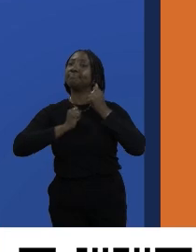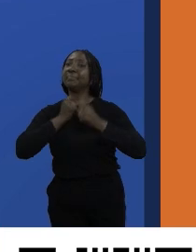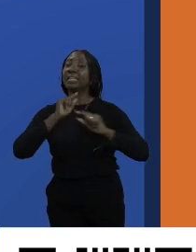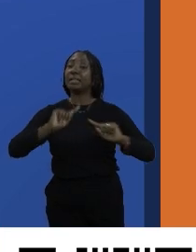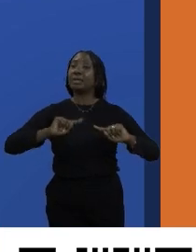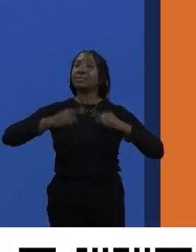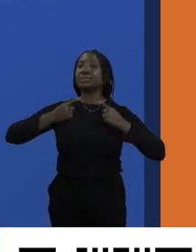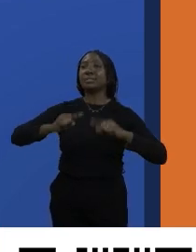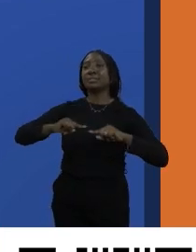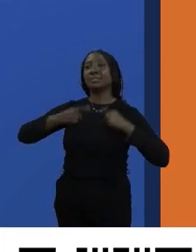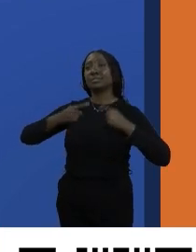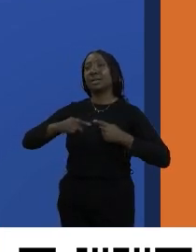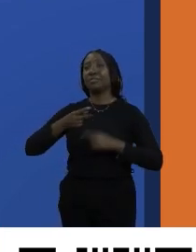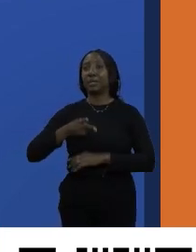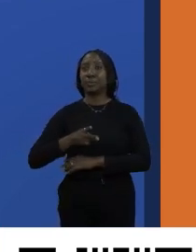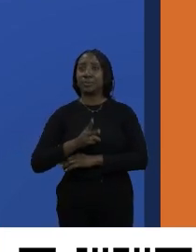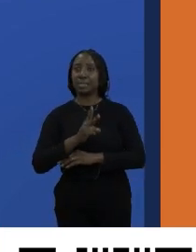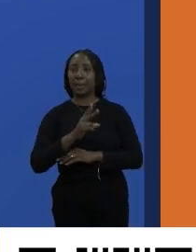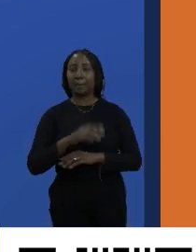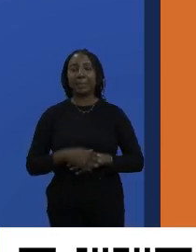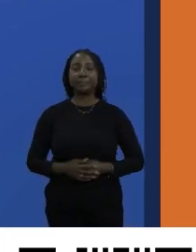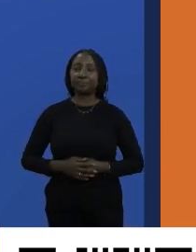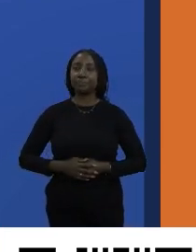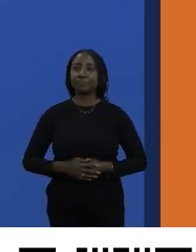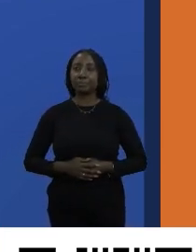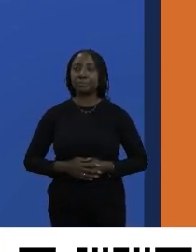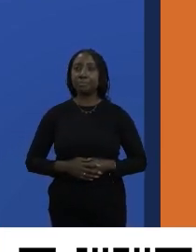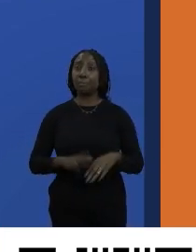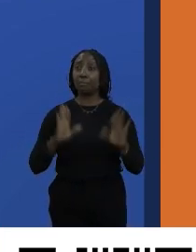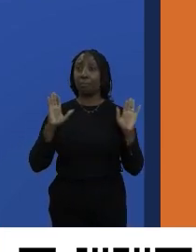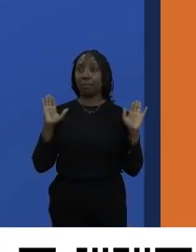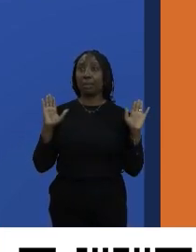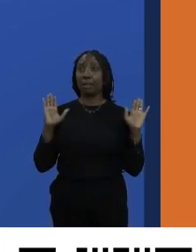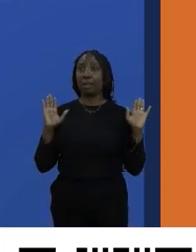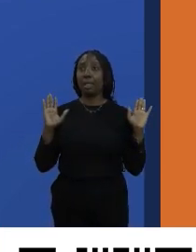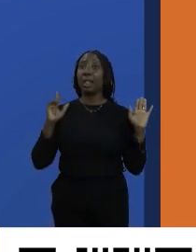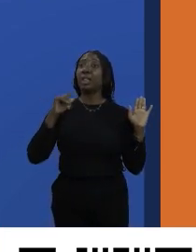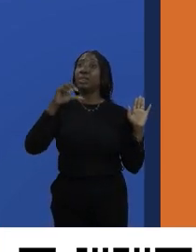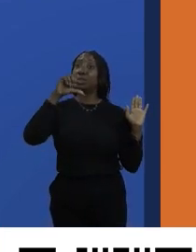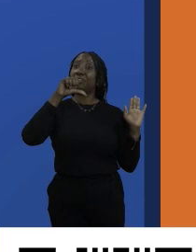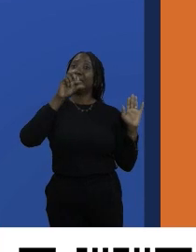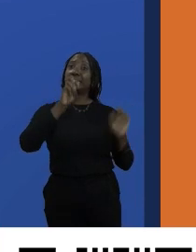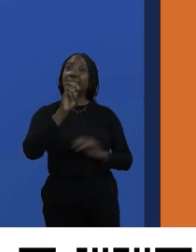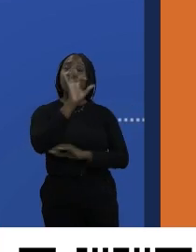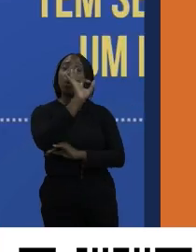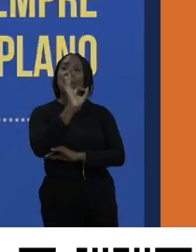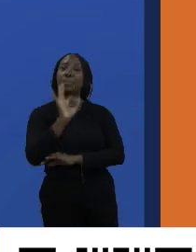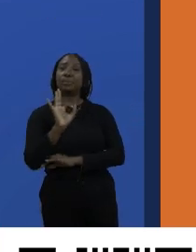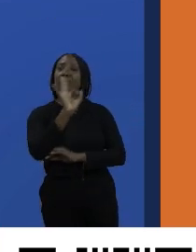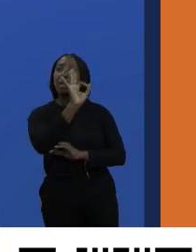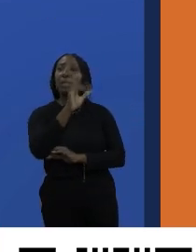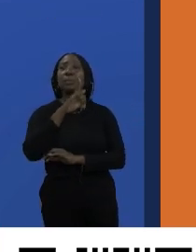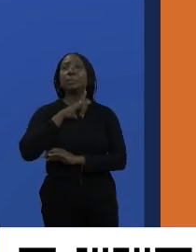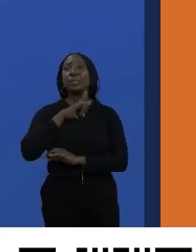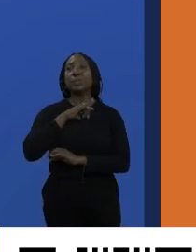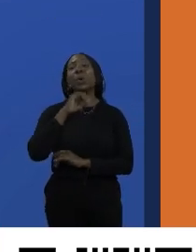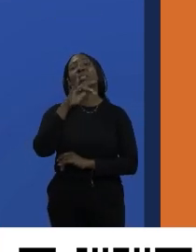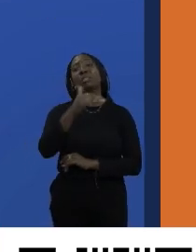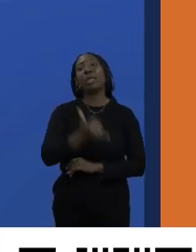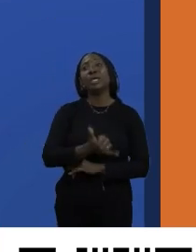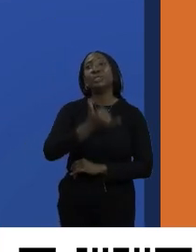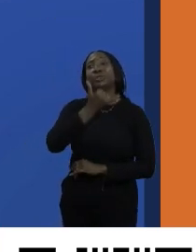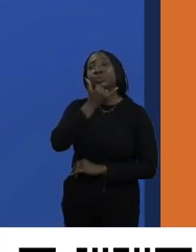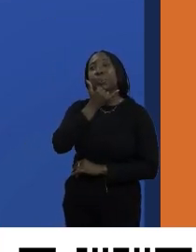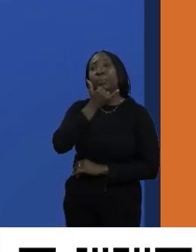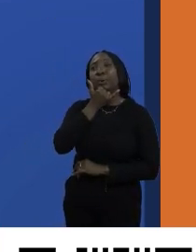gente. E aí, ó, 95% das pessoas tem sempre uma desculpa. 5% das pessoas tem sempre